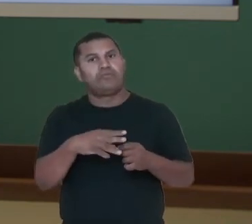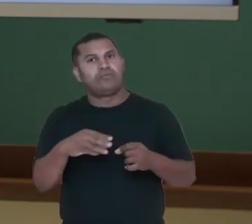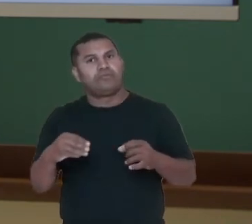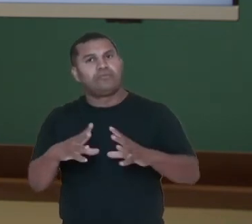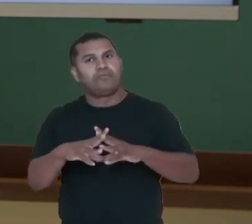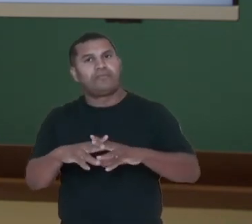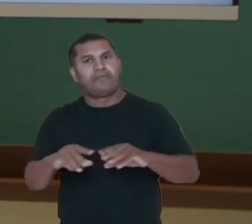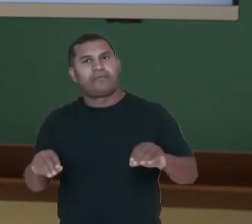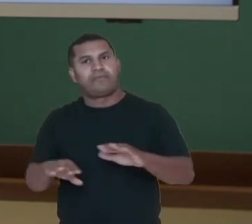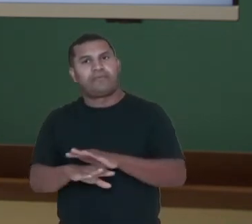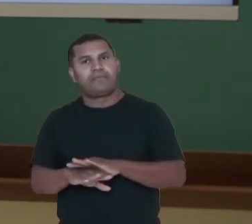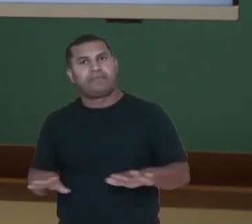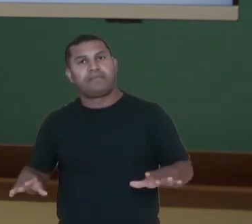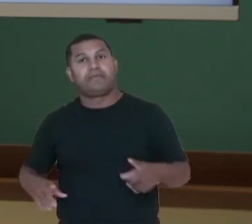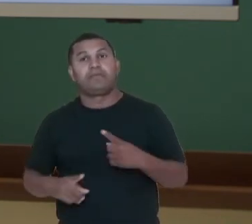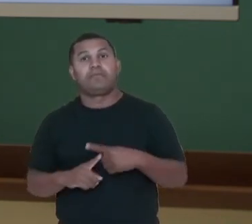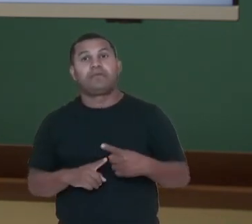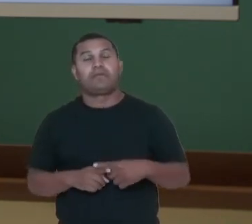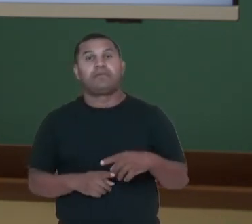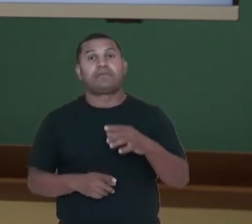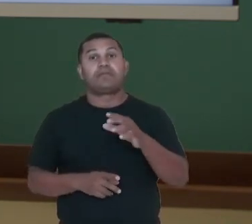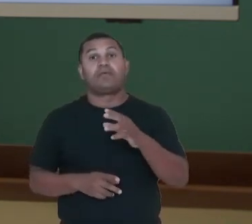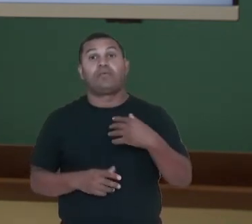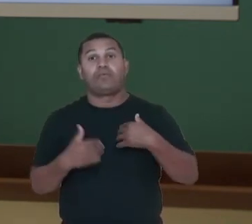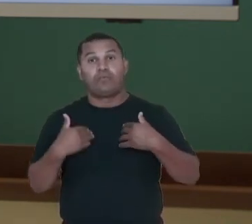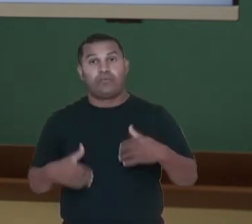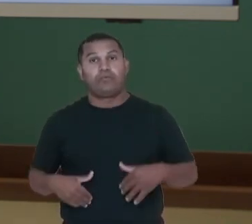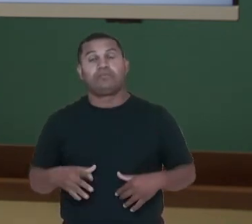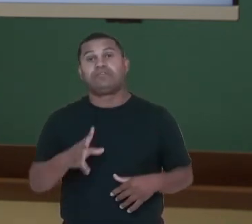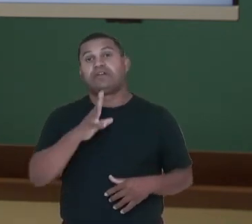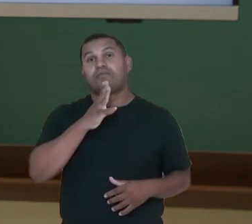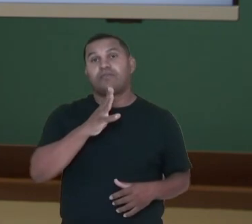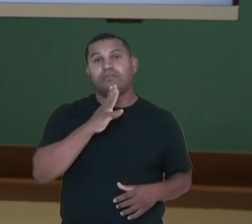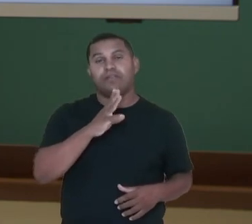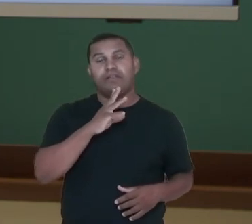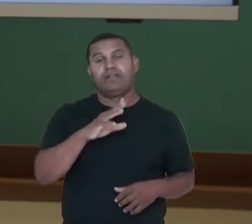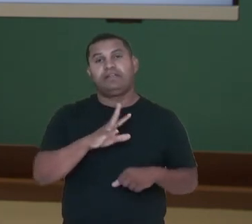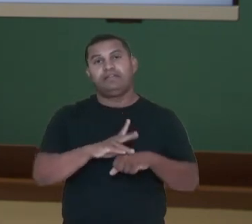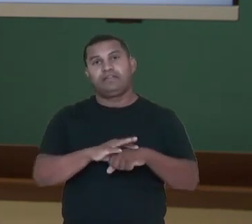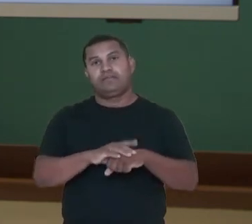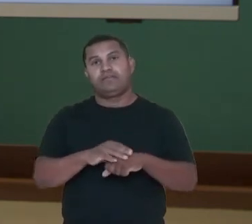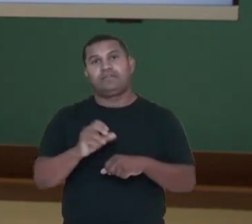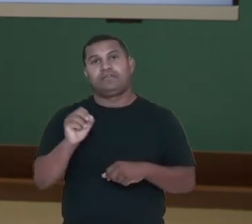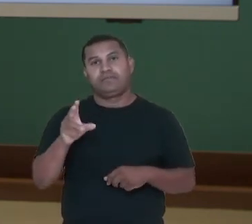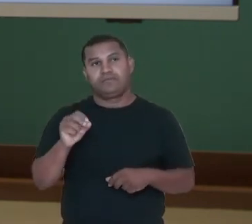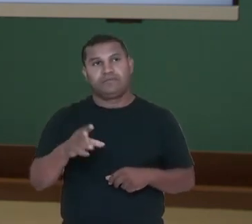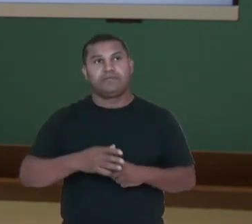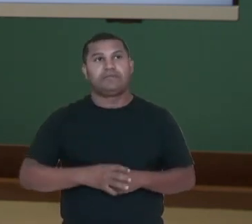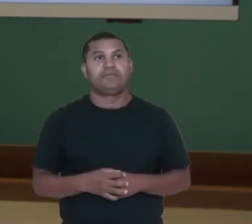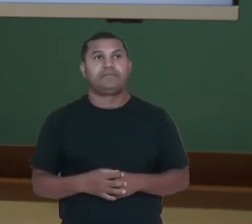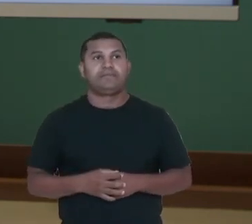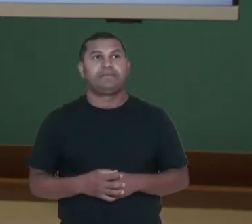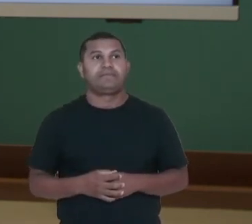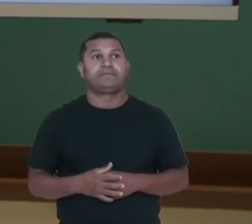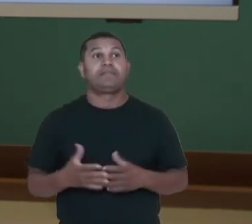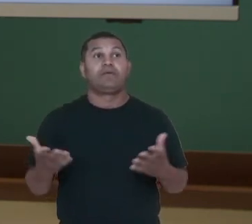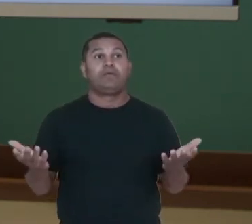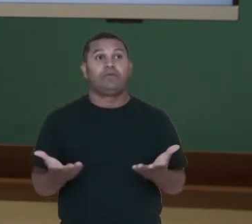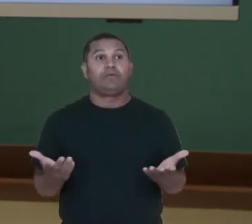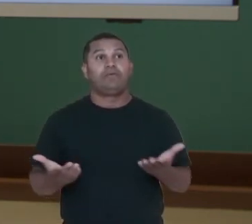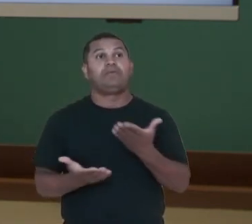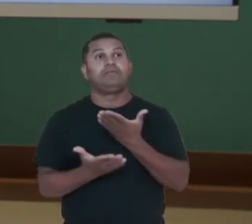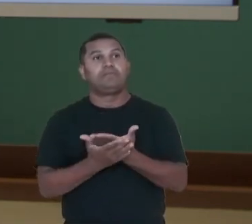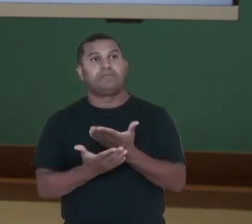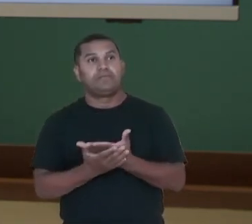lá e elimina. Então, as vacinas funcionam dessa forma. E a Anvisa esclarece muitas informações sobre as